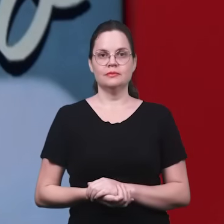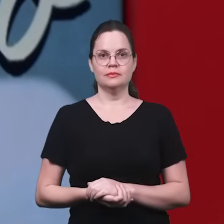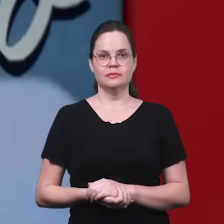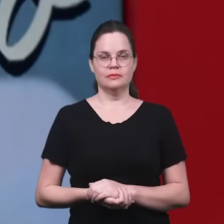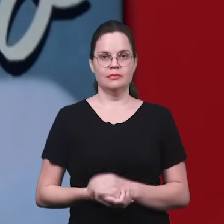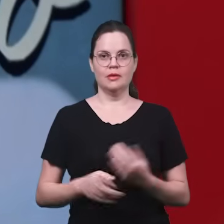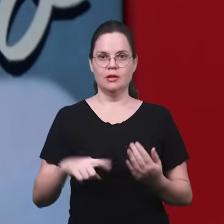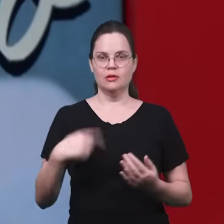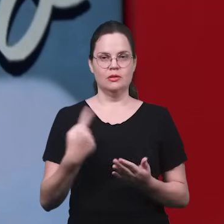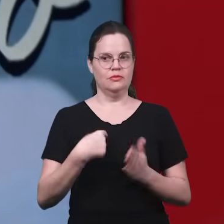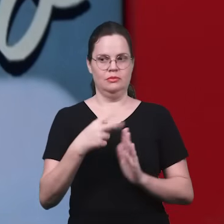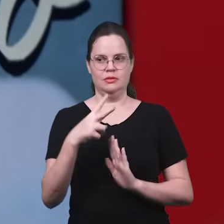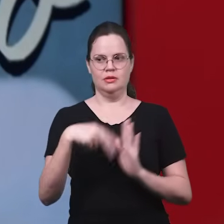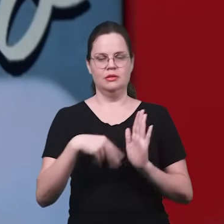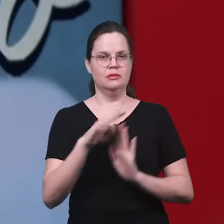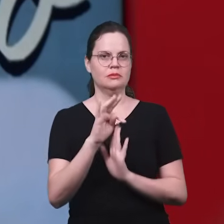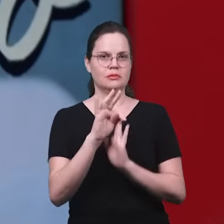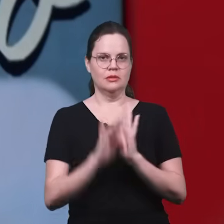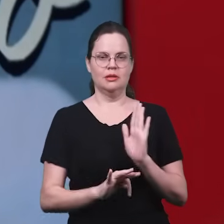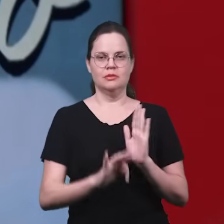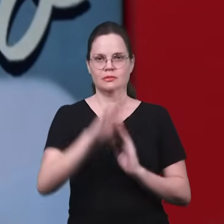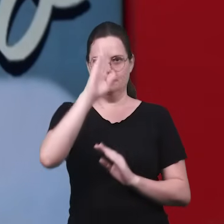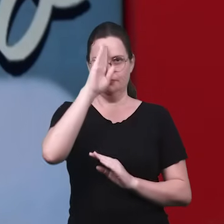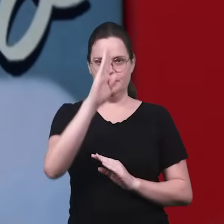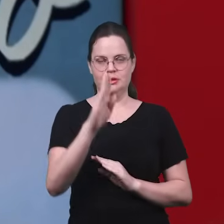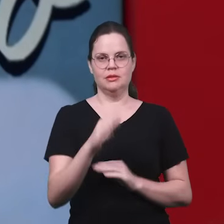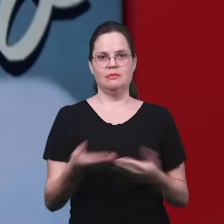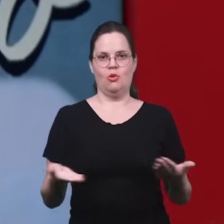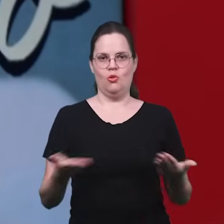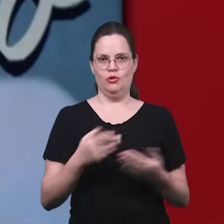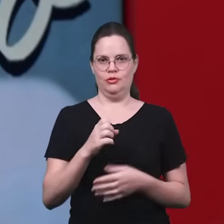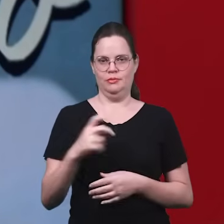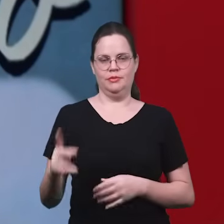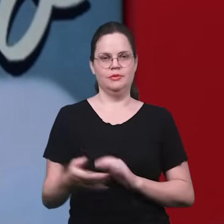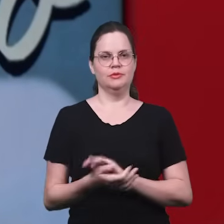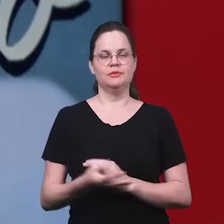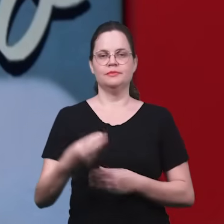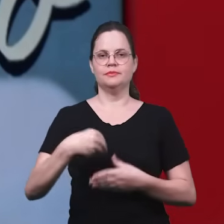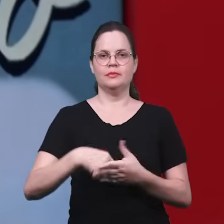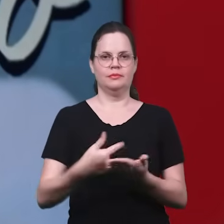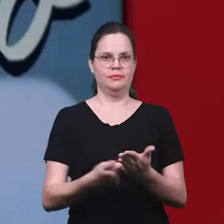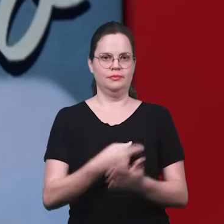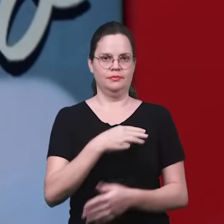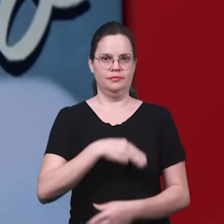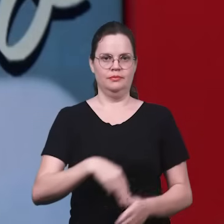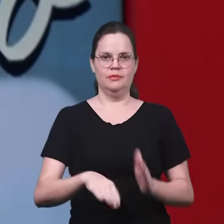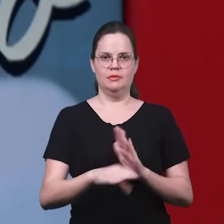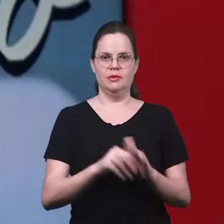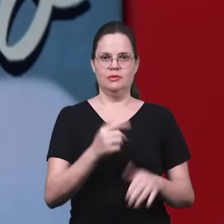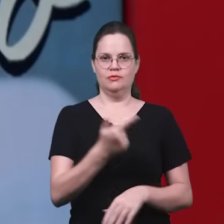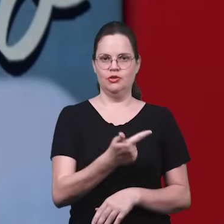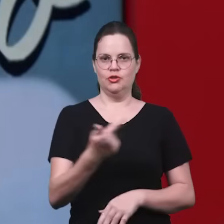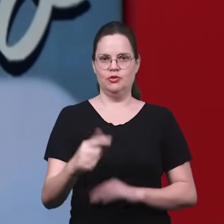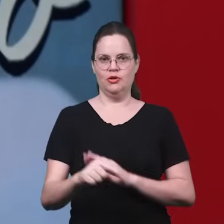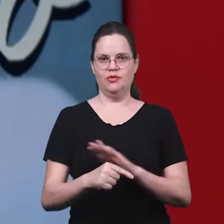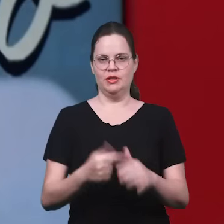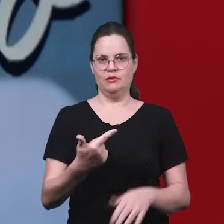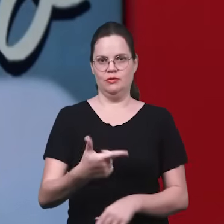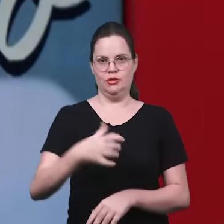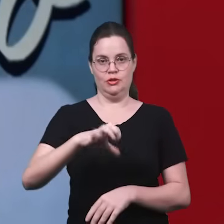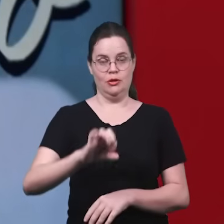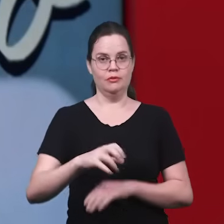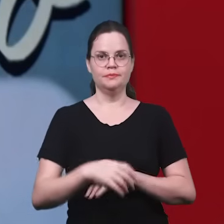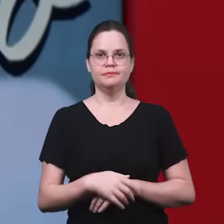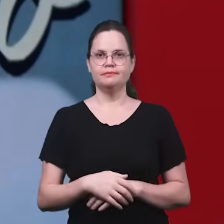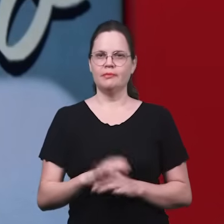deixar um texto aqui, um texto central para esse programa, que está em Mateus 22, 29, que diz assim: